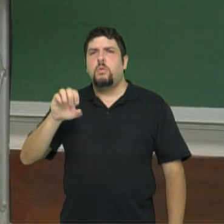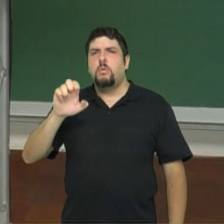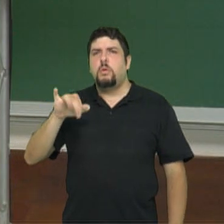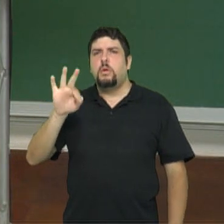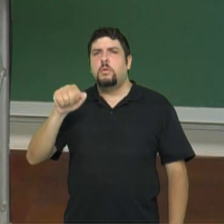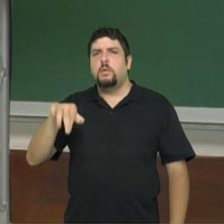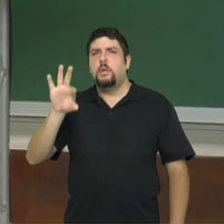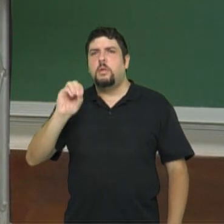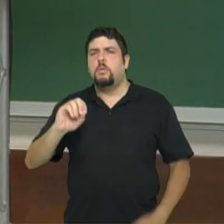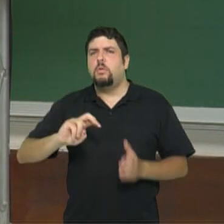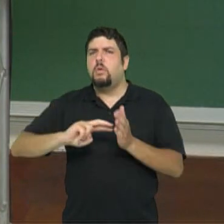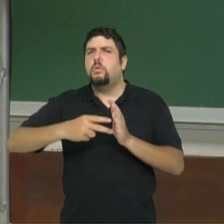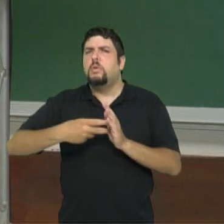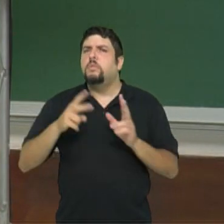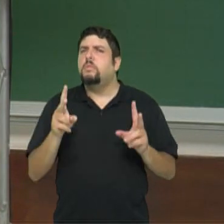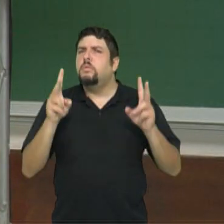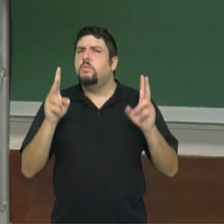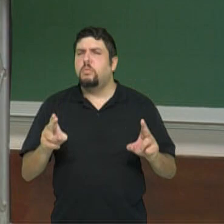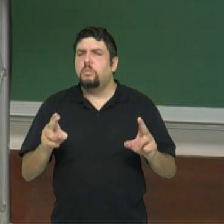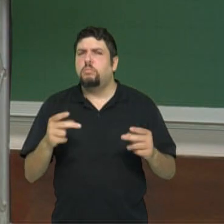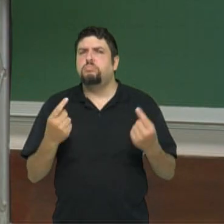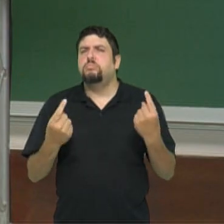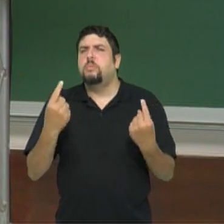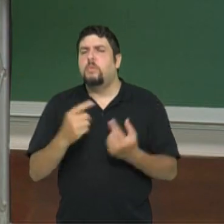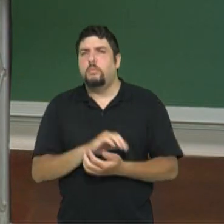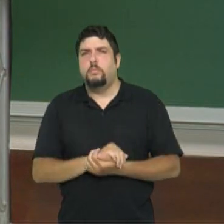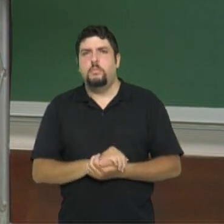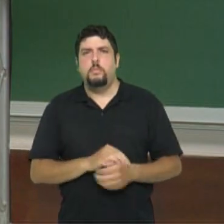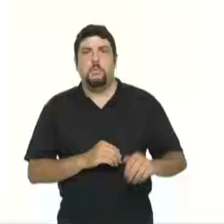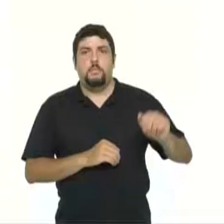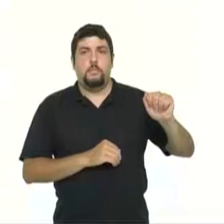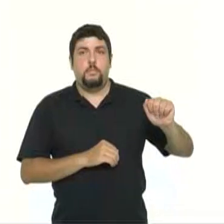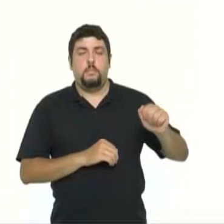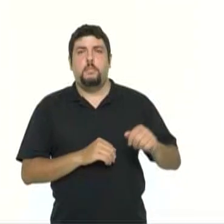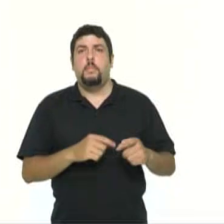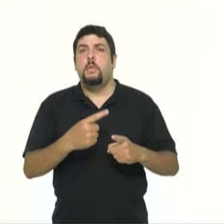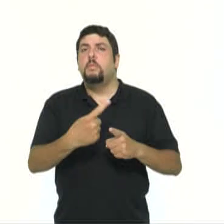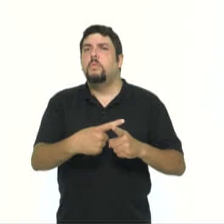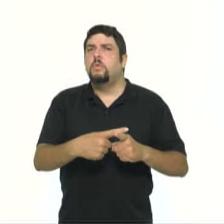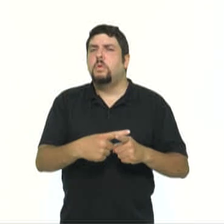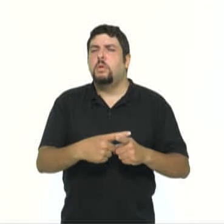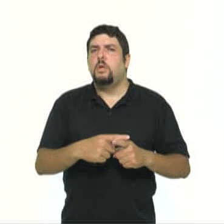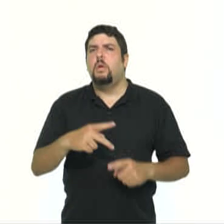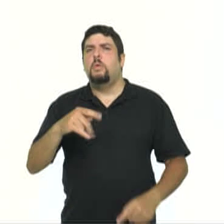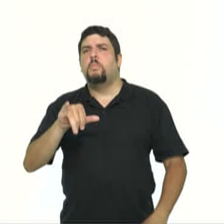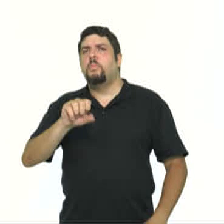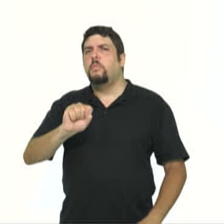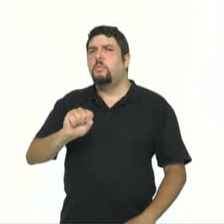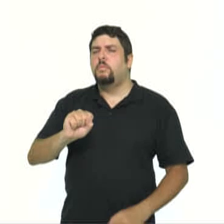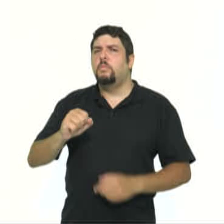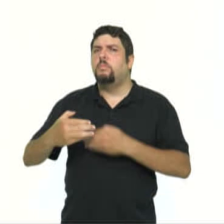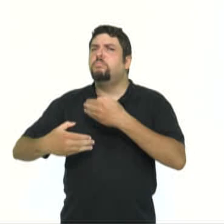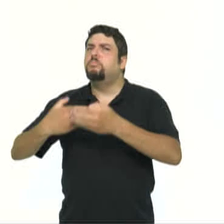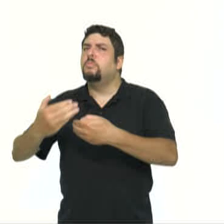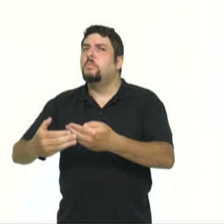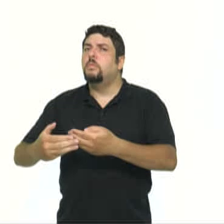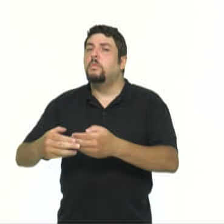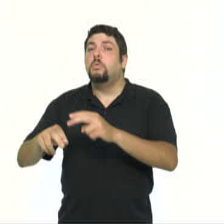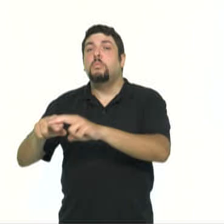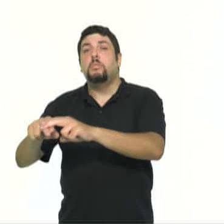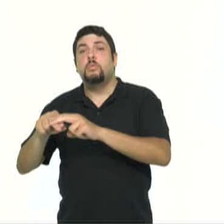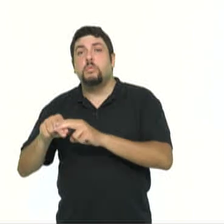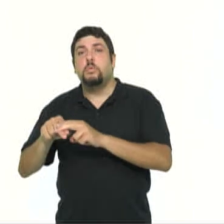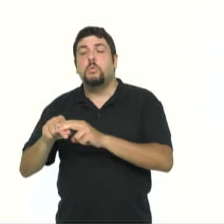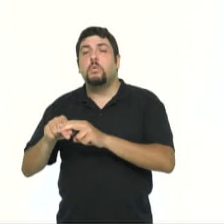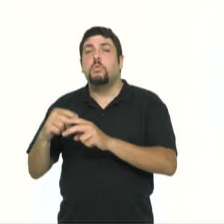conjunções significam a mesma coisa que no entanto? Letra A. Porque, pois, porquanto, por isso que,